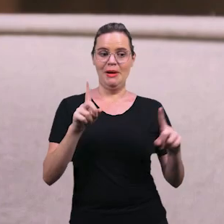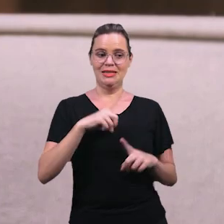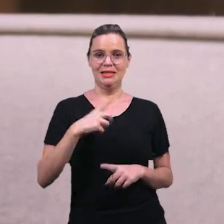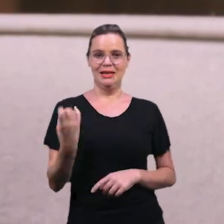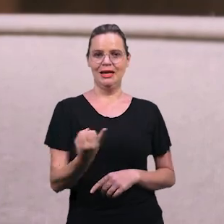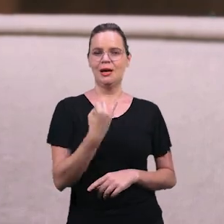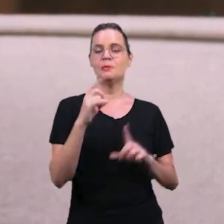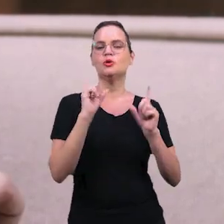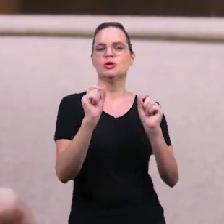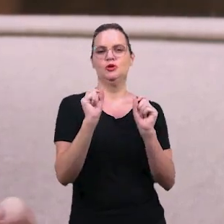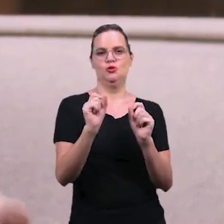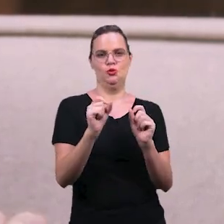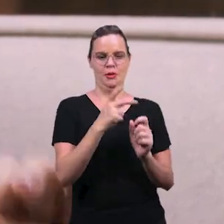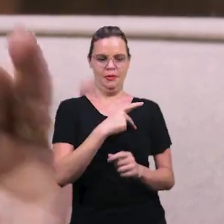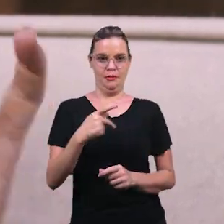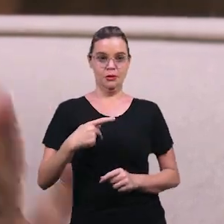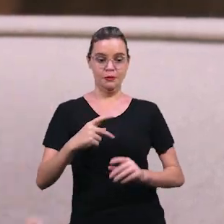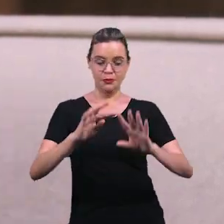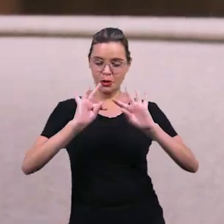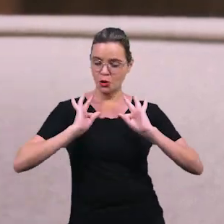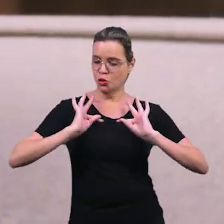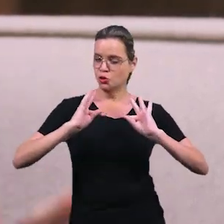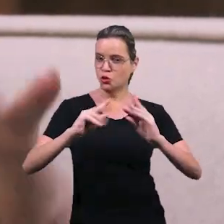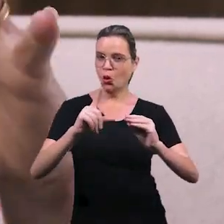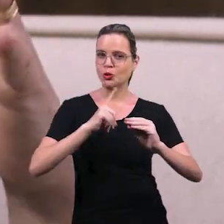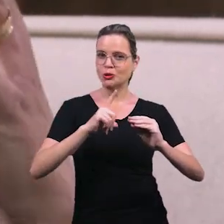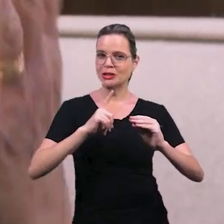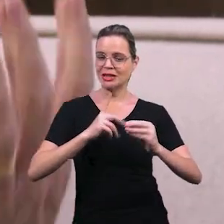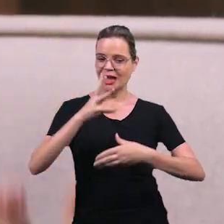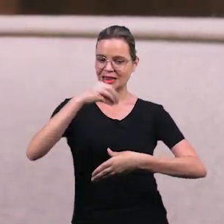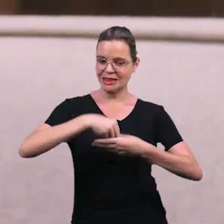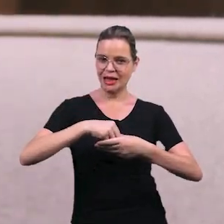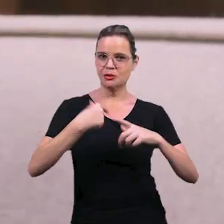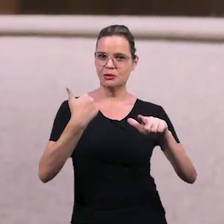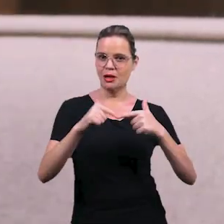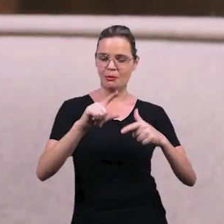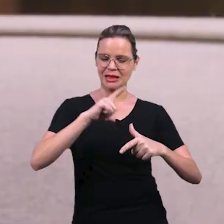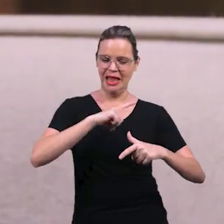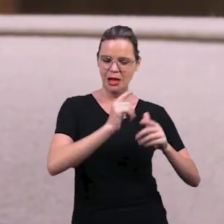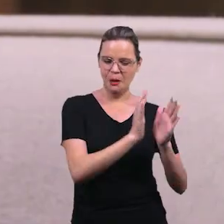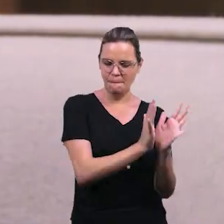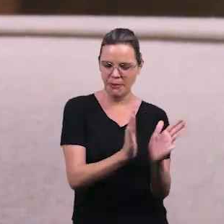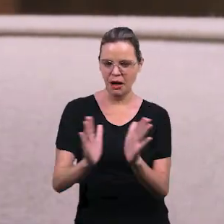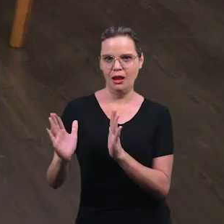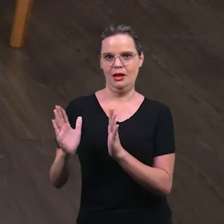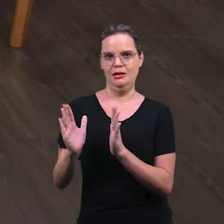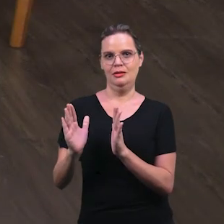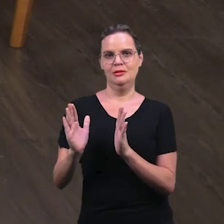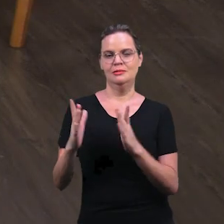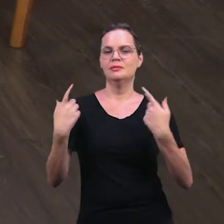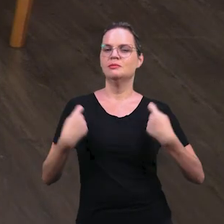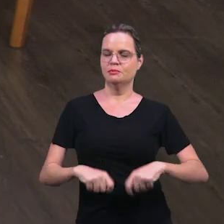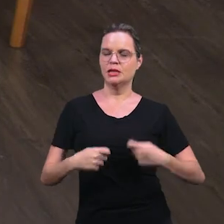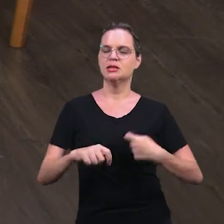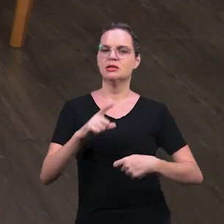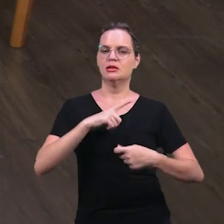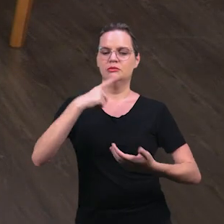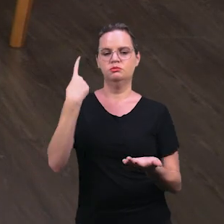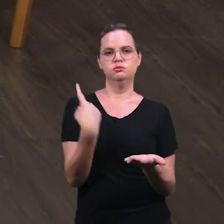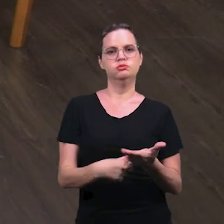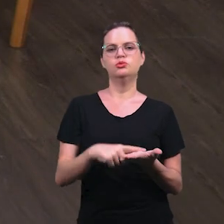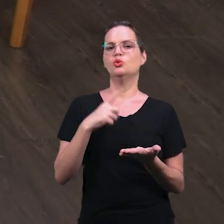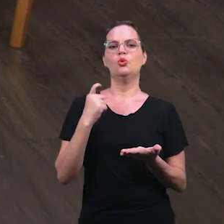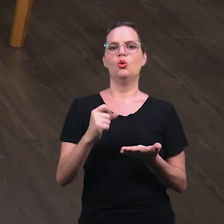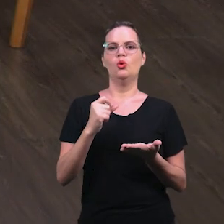pastor, que eu acho, é o seguinte: todos que estão envolvidos nesse processo, eles devem estar